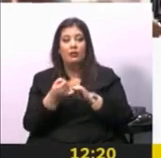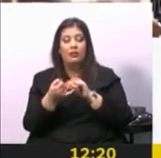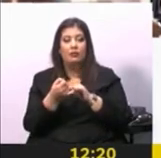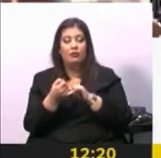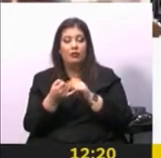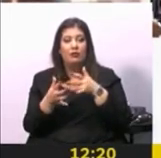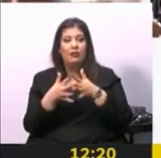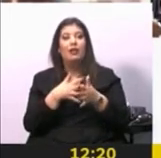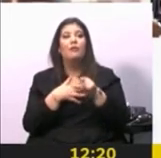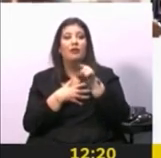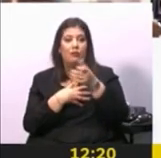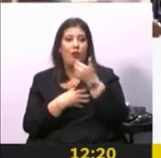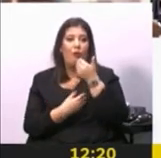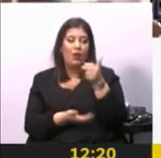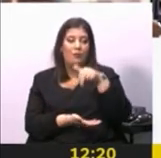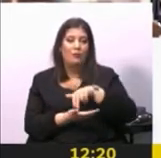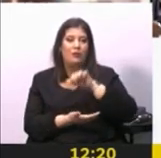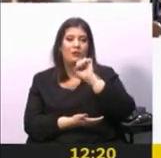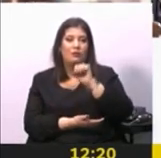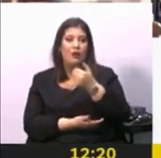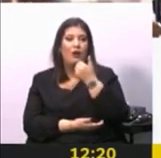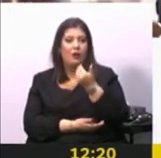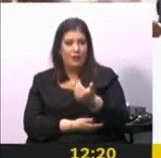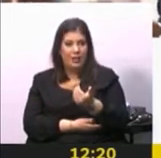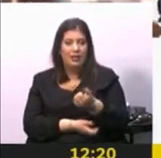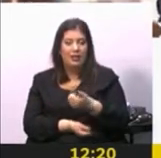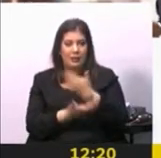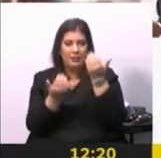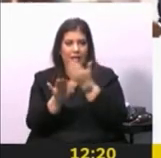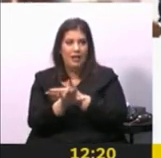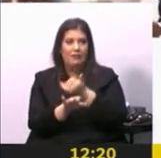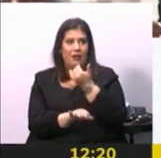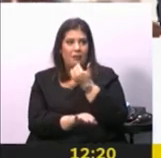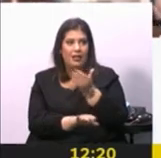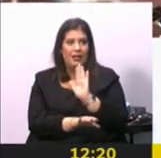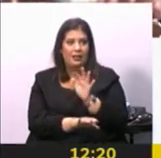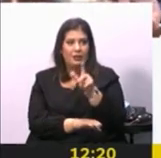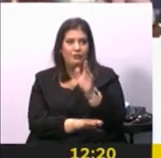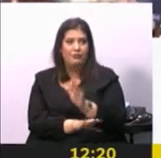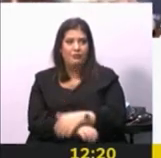obrigado por ter estado connosco na manhã informativa. Até uma próxima. Obrigado.